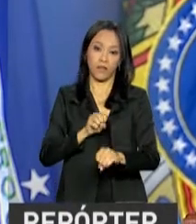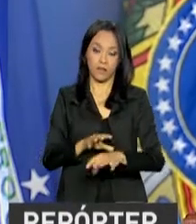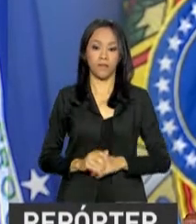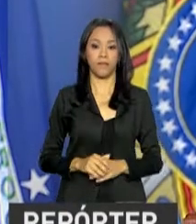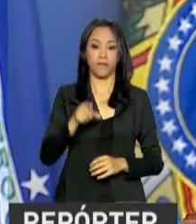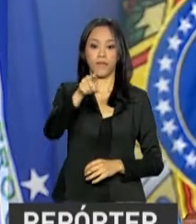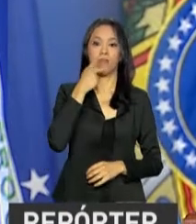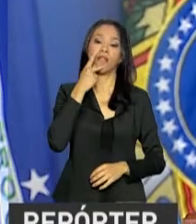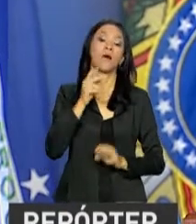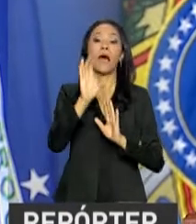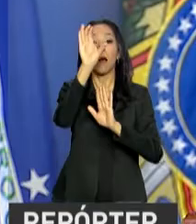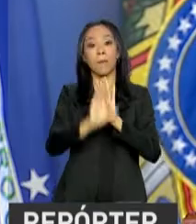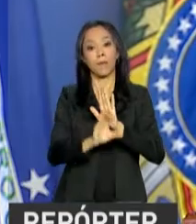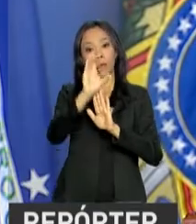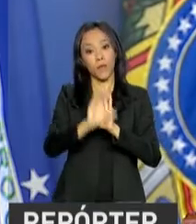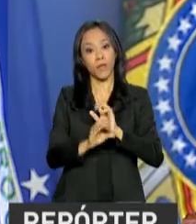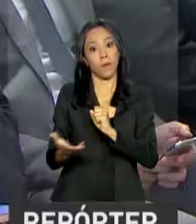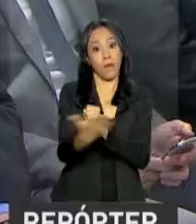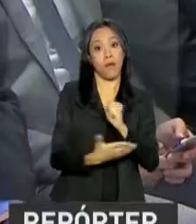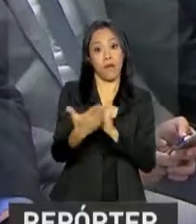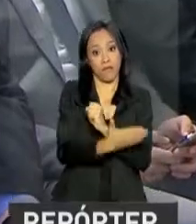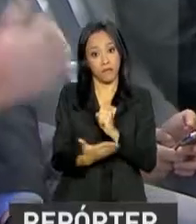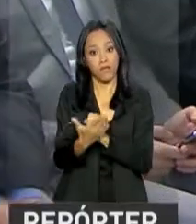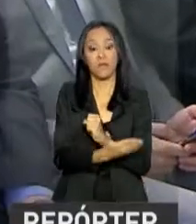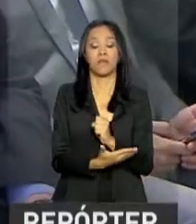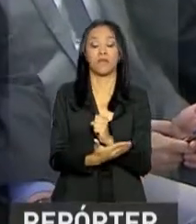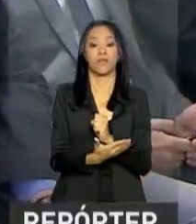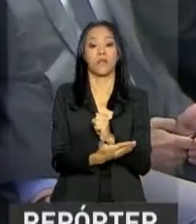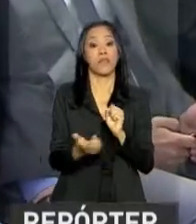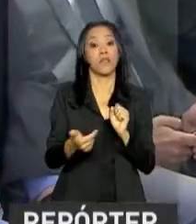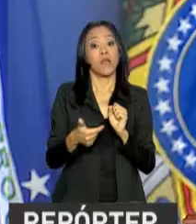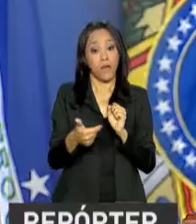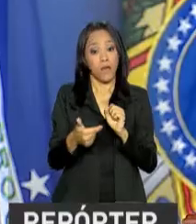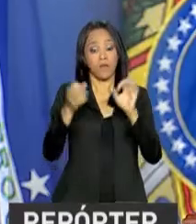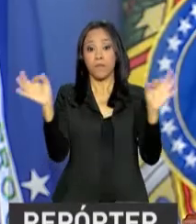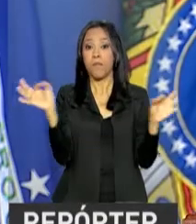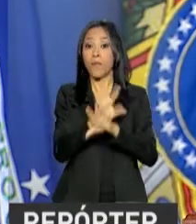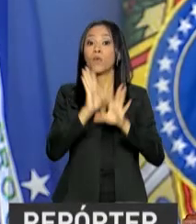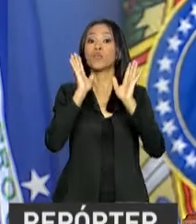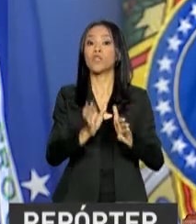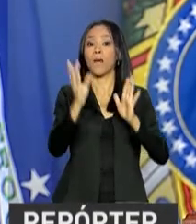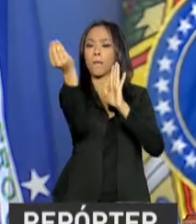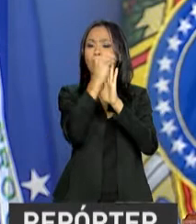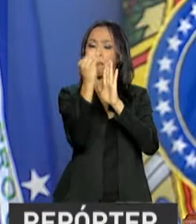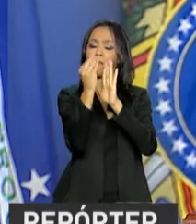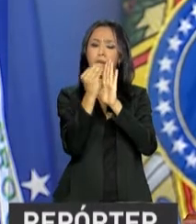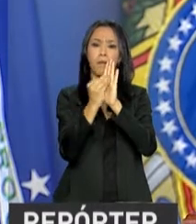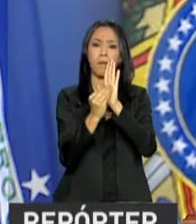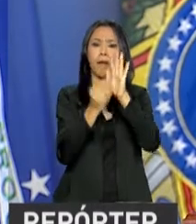nacional curricular na verdade com ela é definiu se o conteúdo de todos